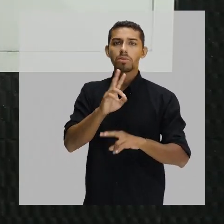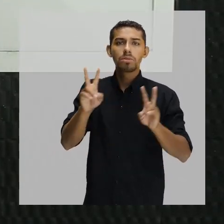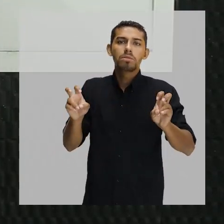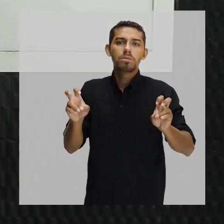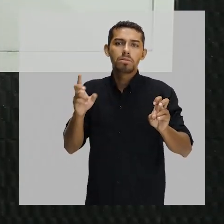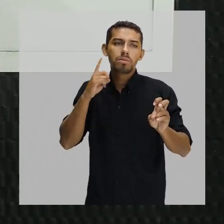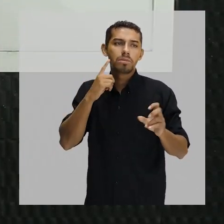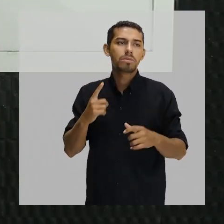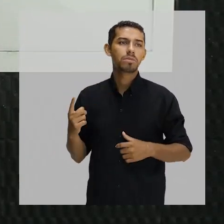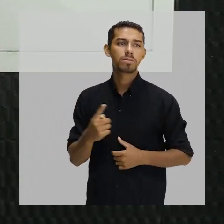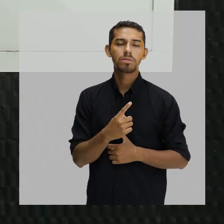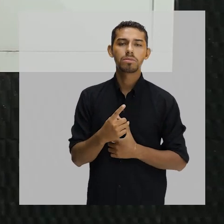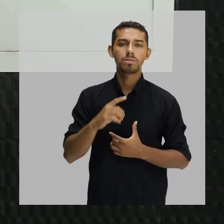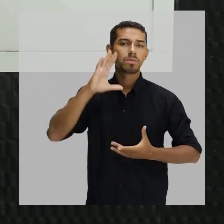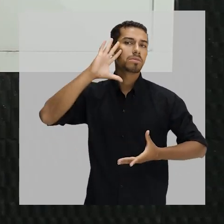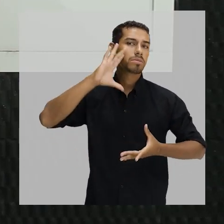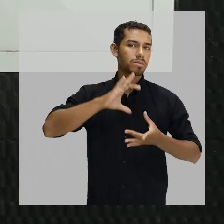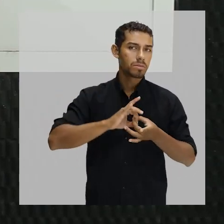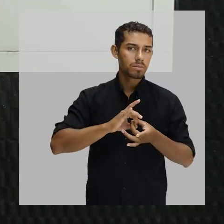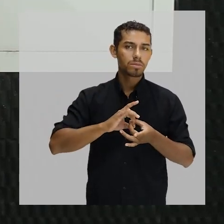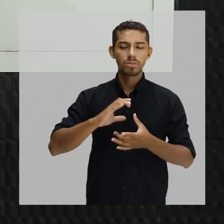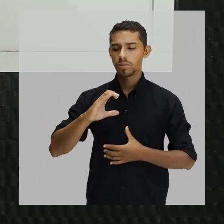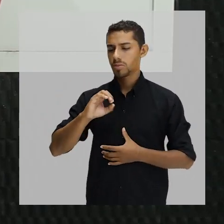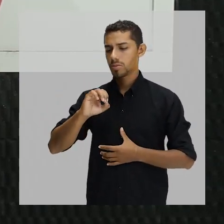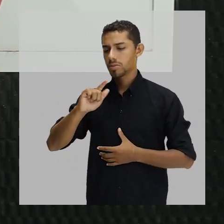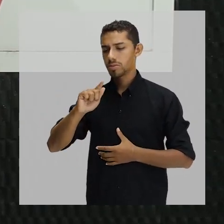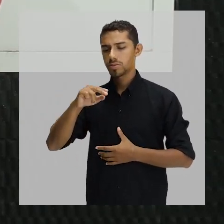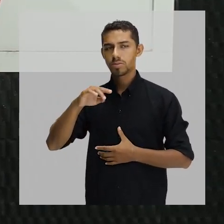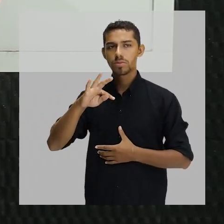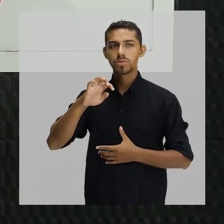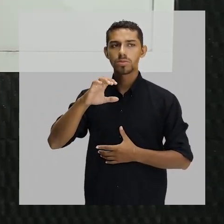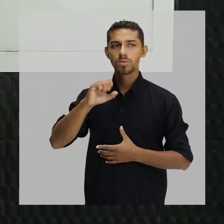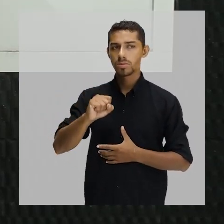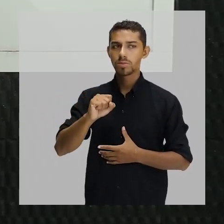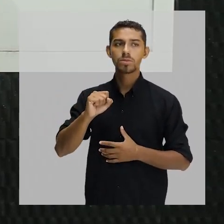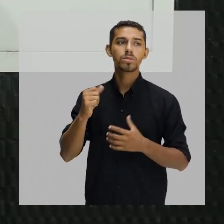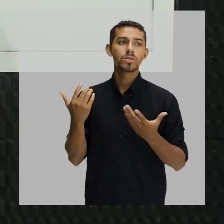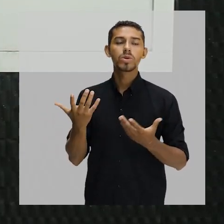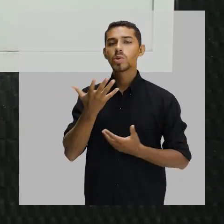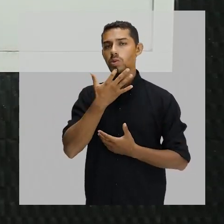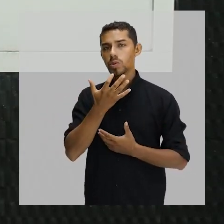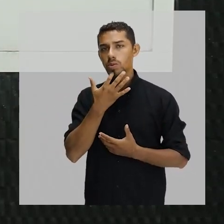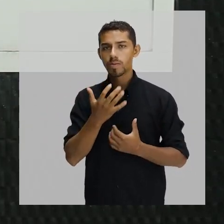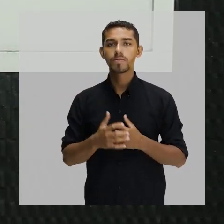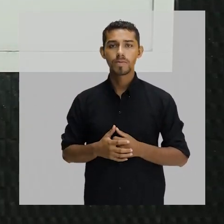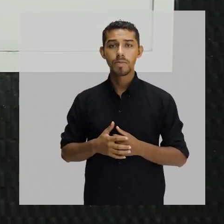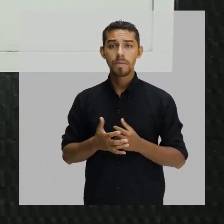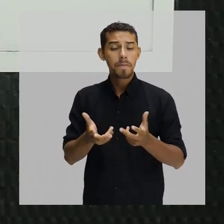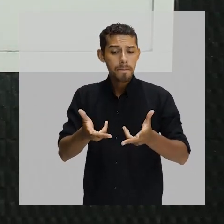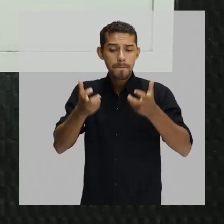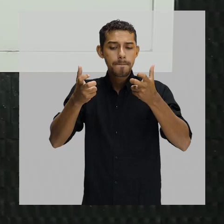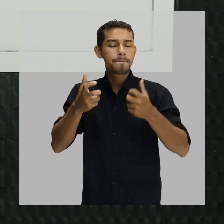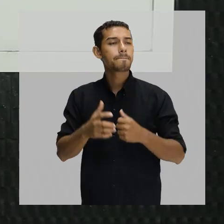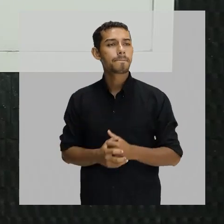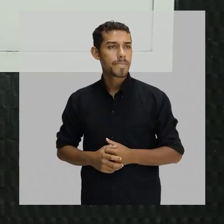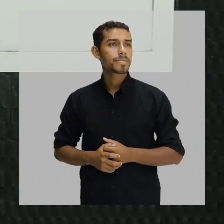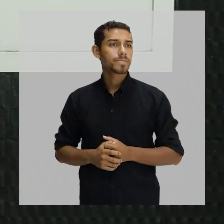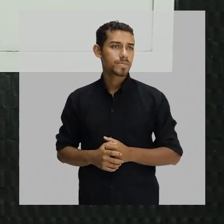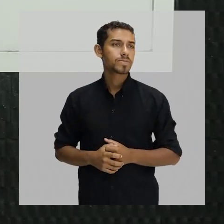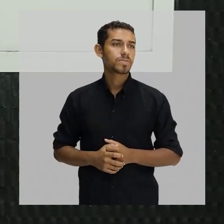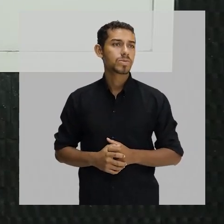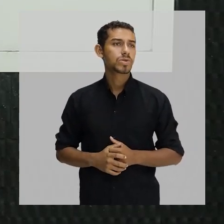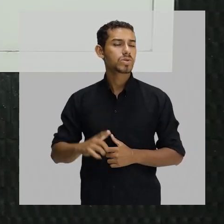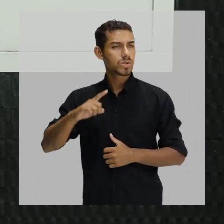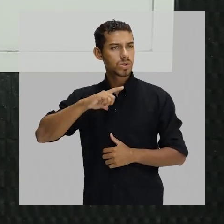na nomenclatura, que é trazido como cognoscível, ou seja, aquele que é conhecido. Mas, basicamente, perceba que eu tenho um agente